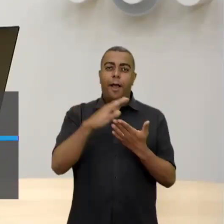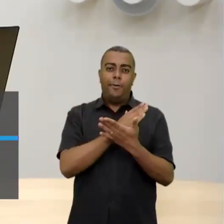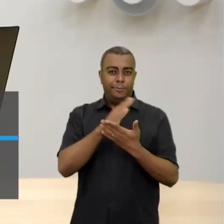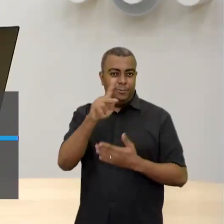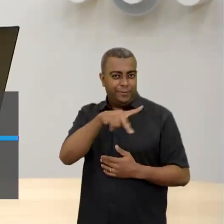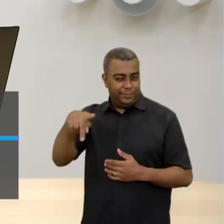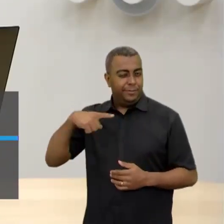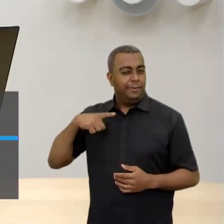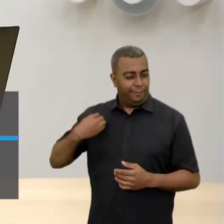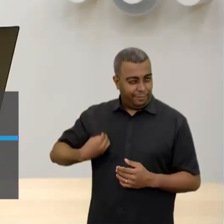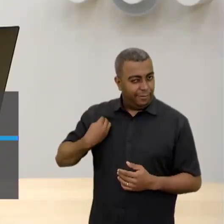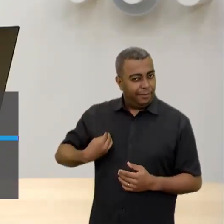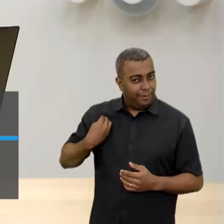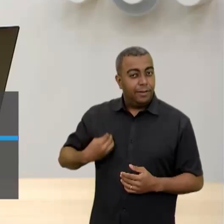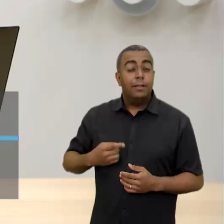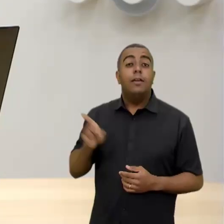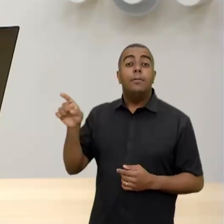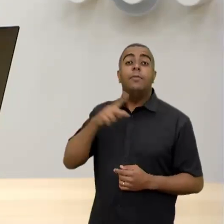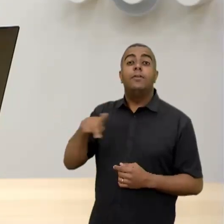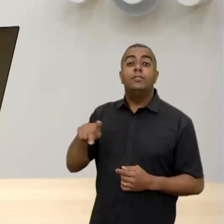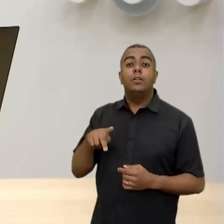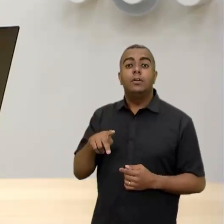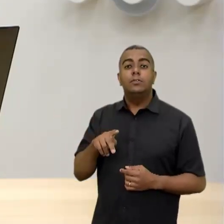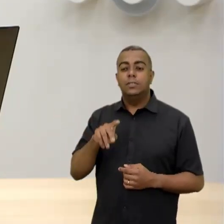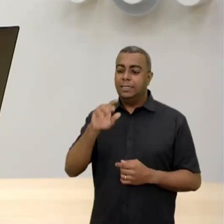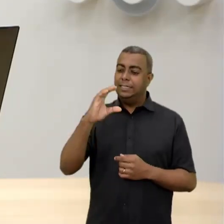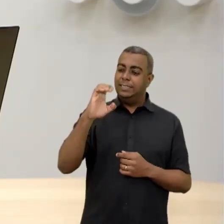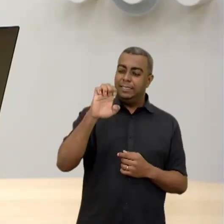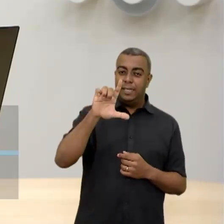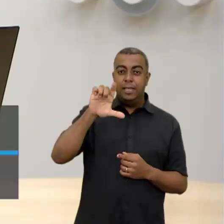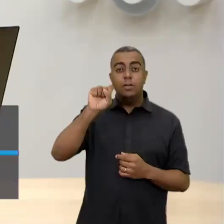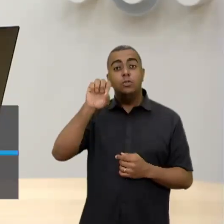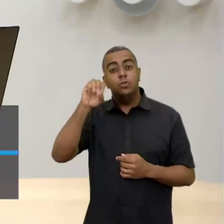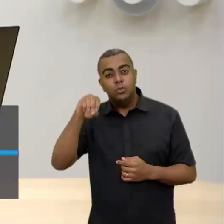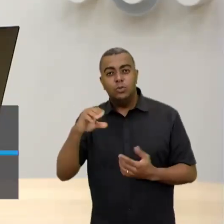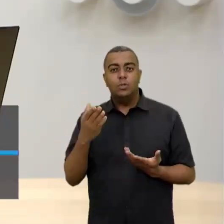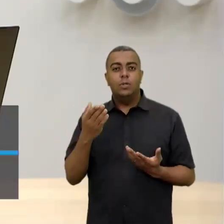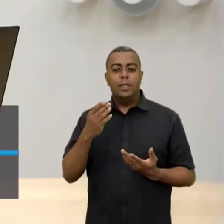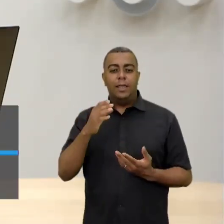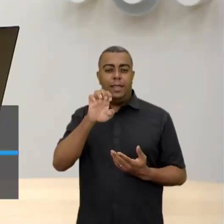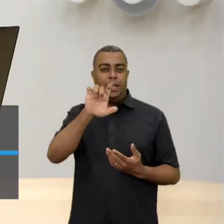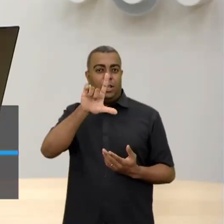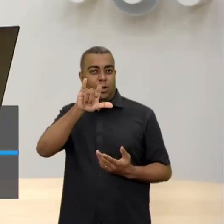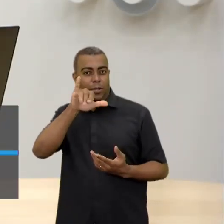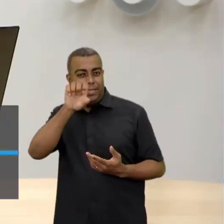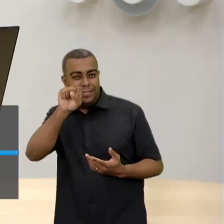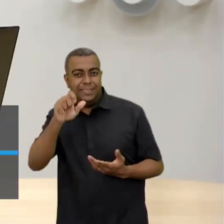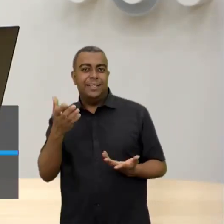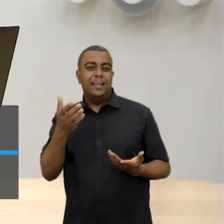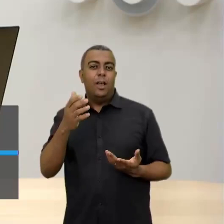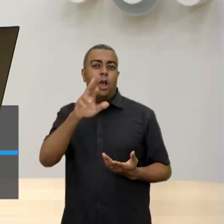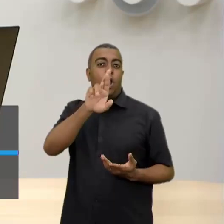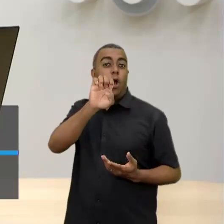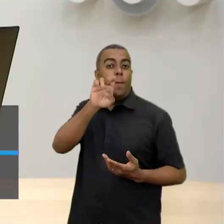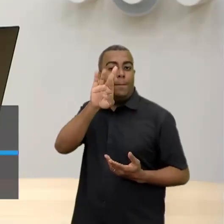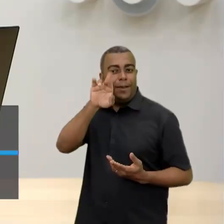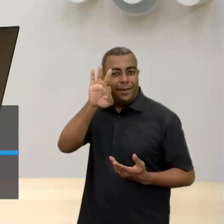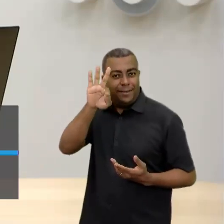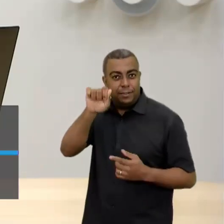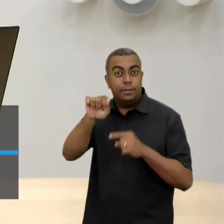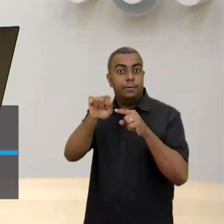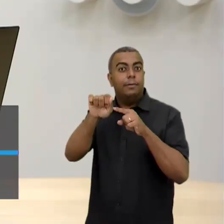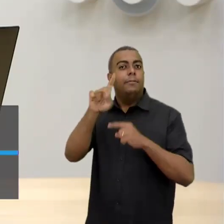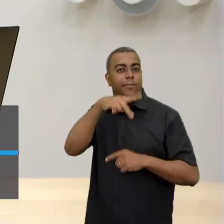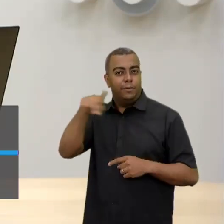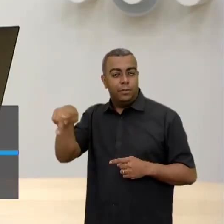né, professora Viviane? Então, boa tarde aí, professor Celso, professora Heloísa, a professora Roberta, que está assistindo também a nossa